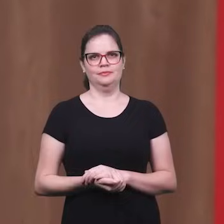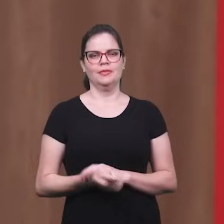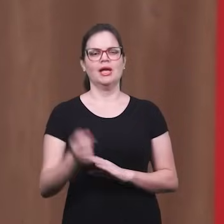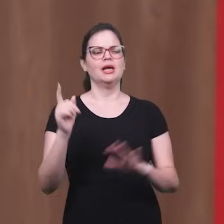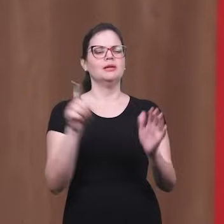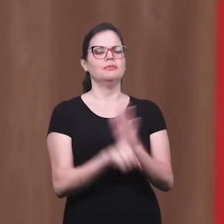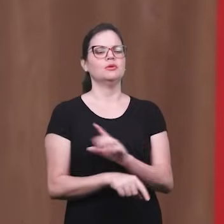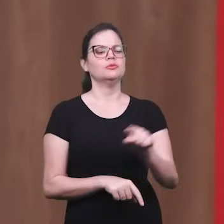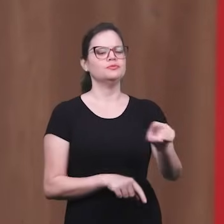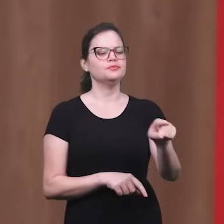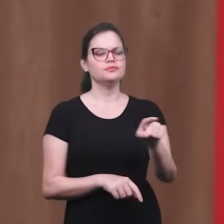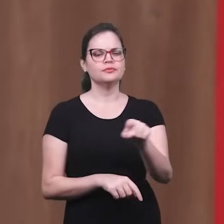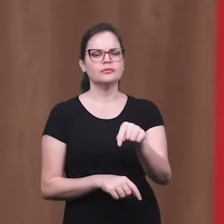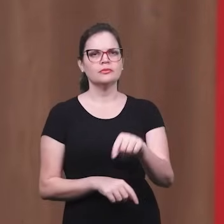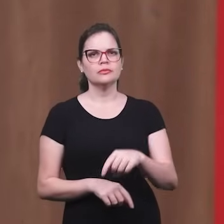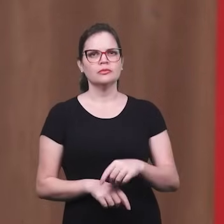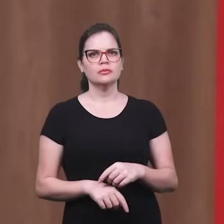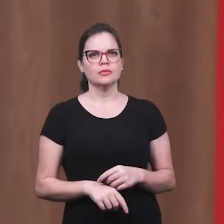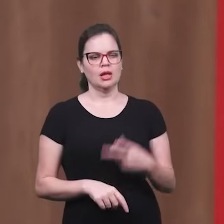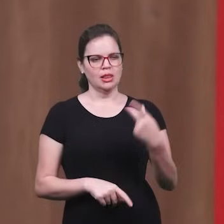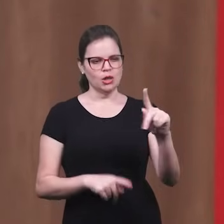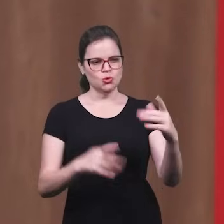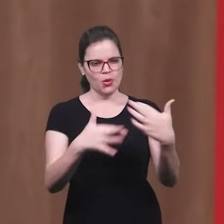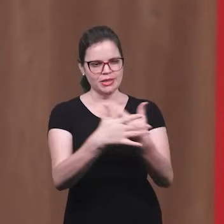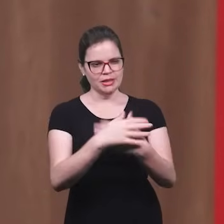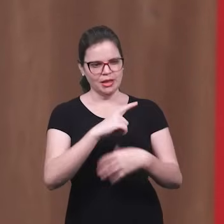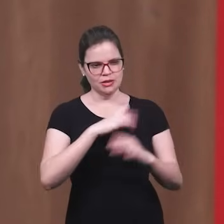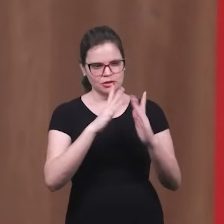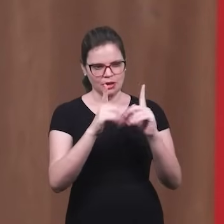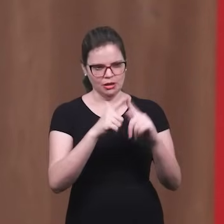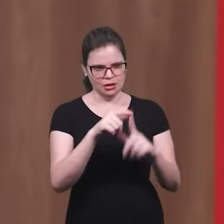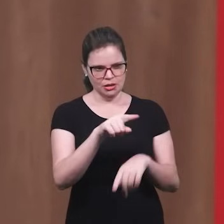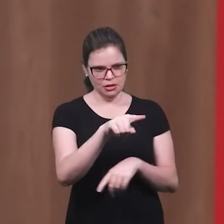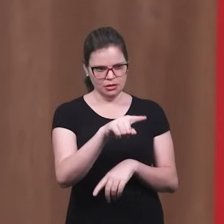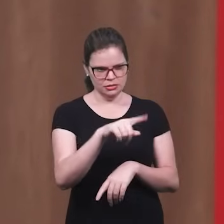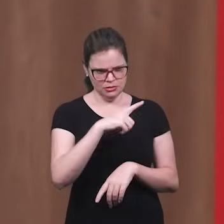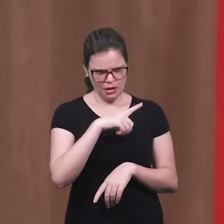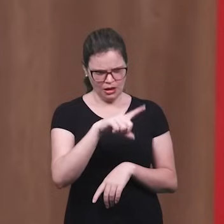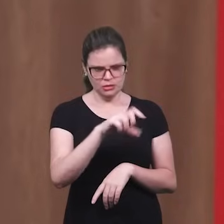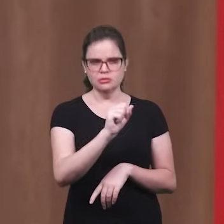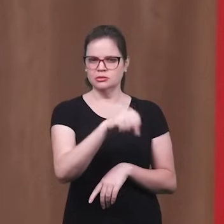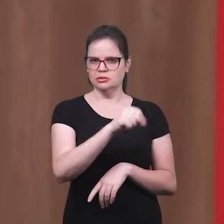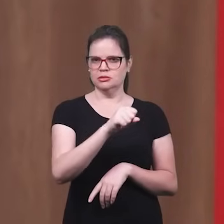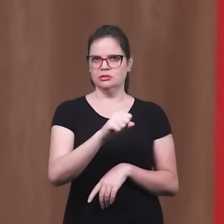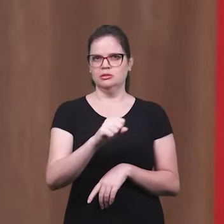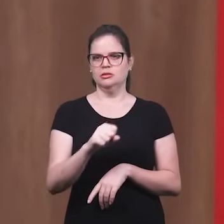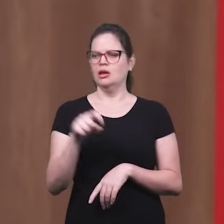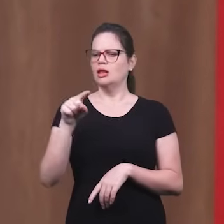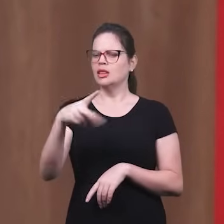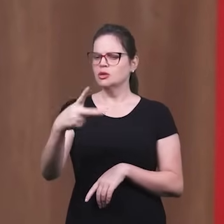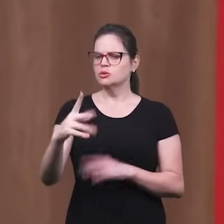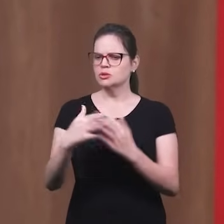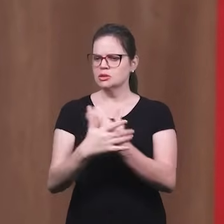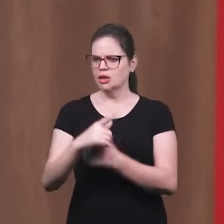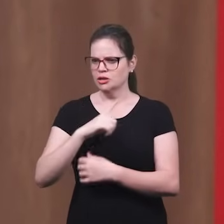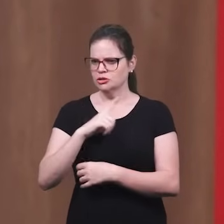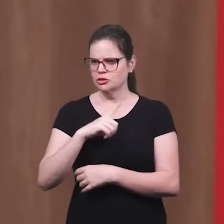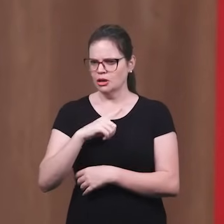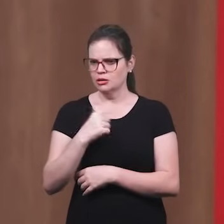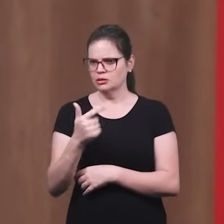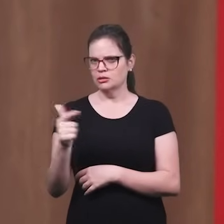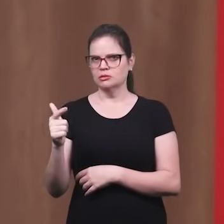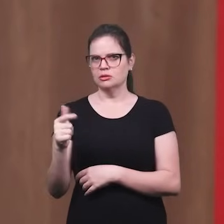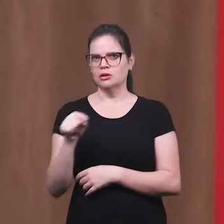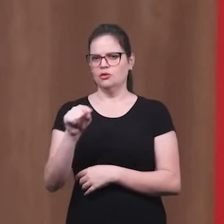Ele perguntou a um jovem, tem igreja na sua cidade? Ele falou assim, tem obra na sua cidade? Não, pastor, não tem.